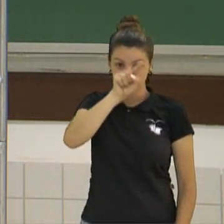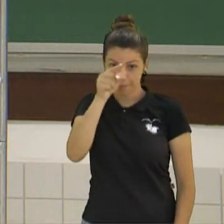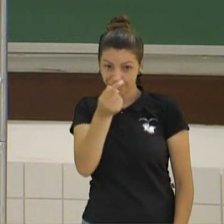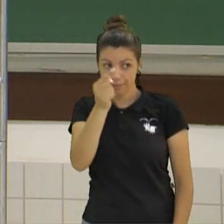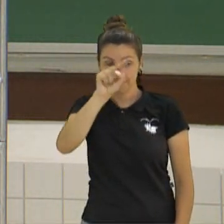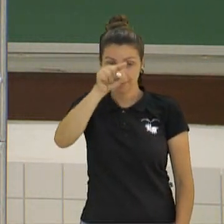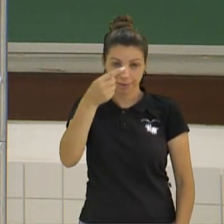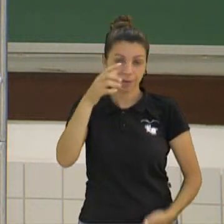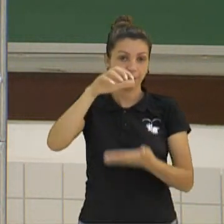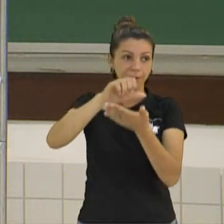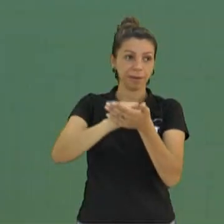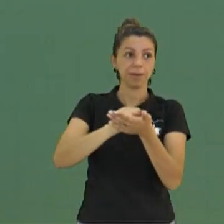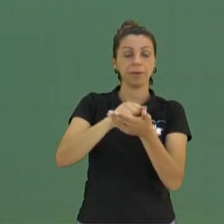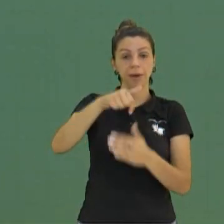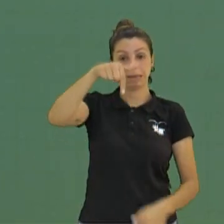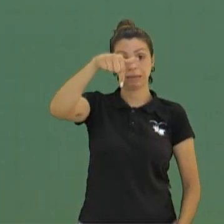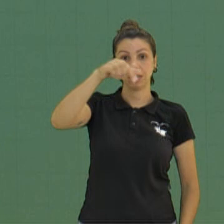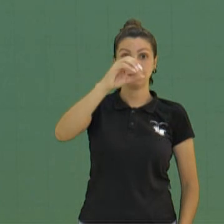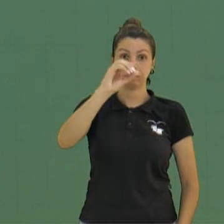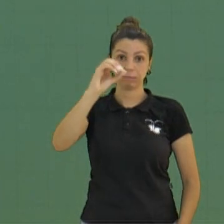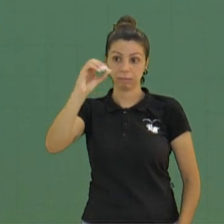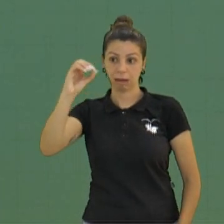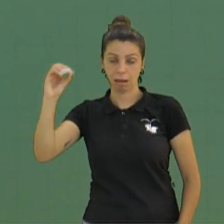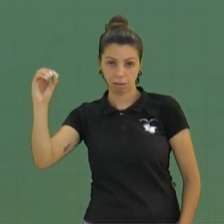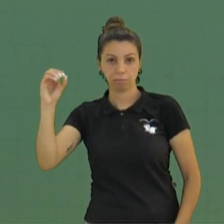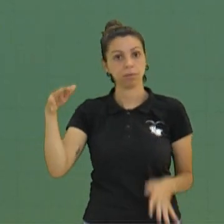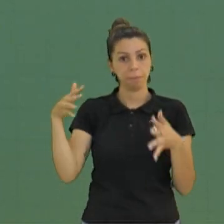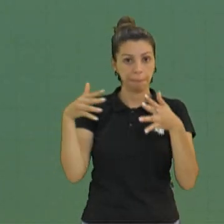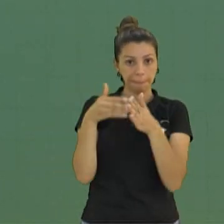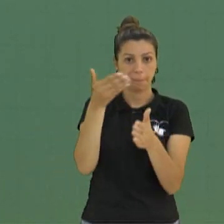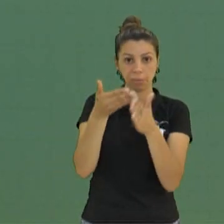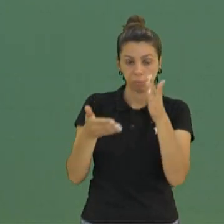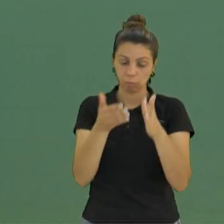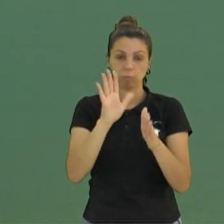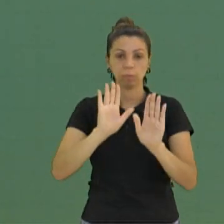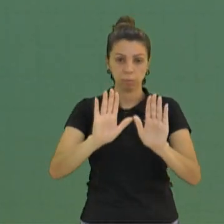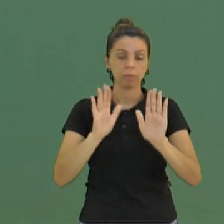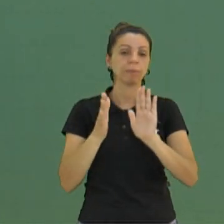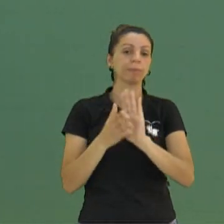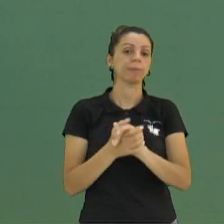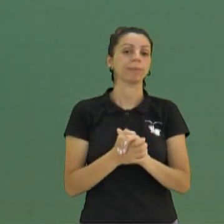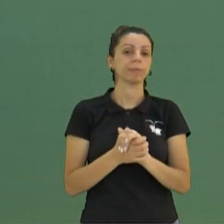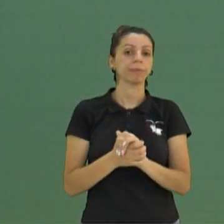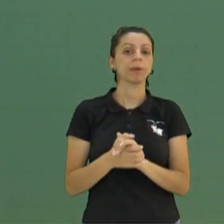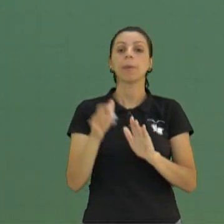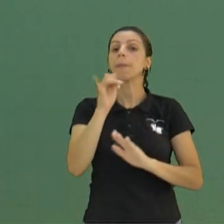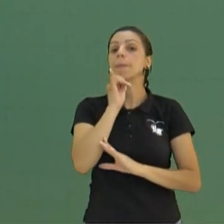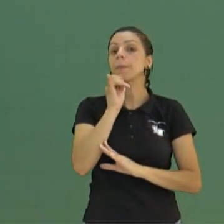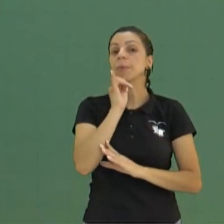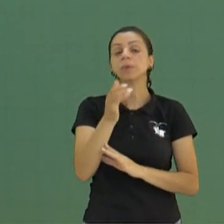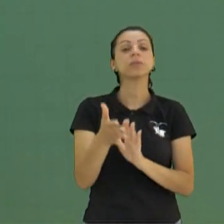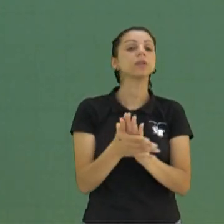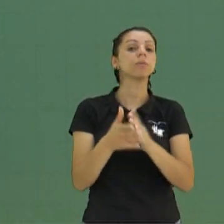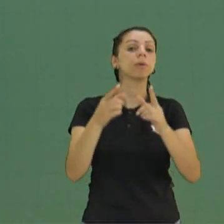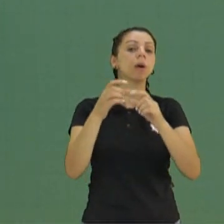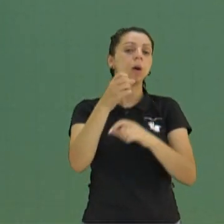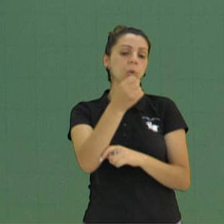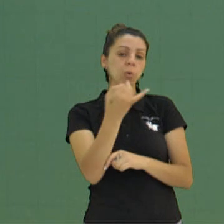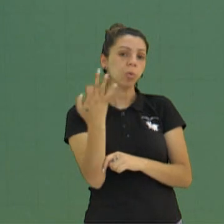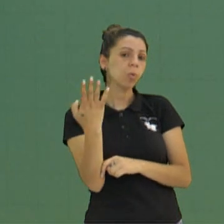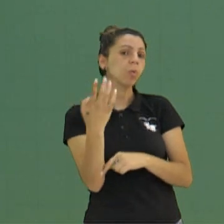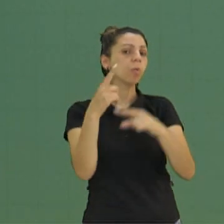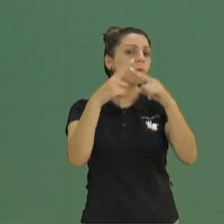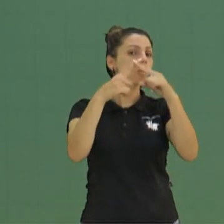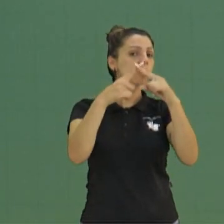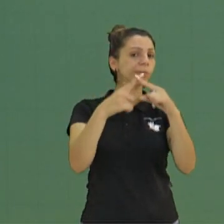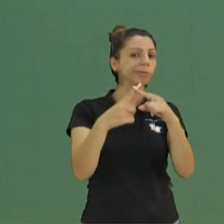tá? Eu anotei aqui 7 zeros para você que se perdeu ali na contagem, tá? Se eu multiplicar esse número por 10, o que, que vai acontecer? A